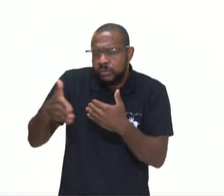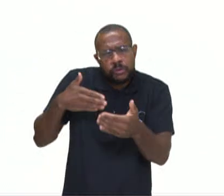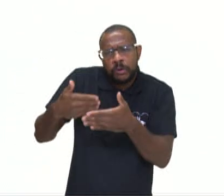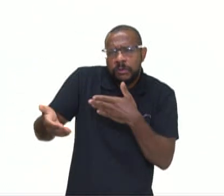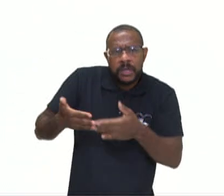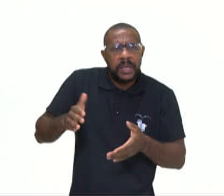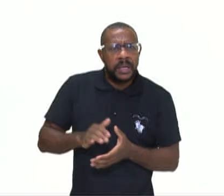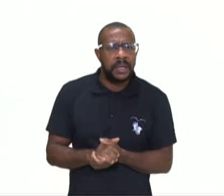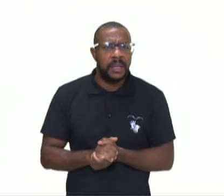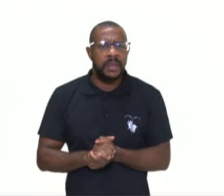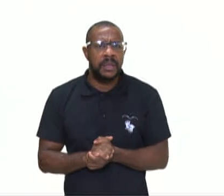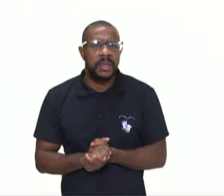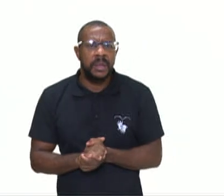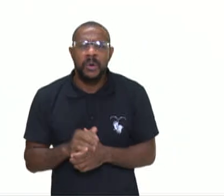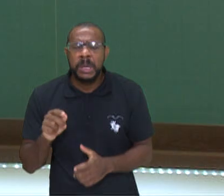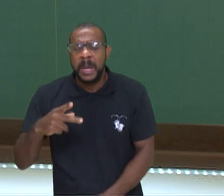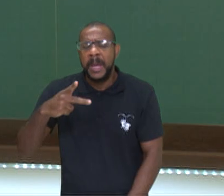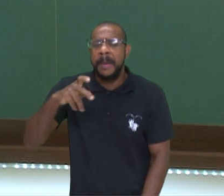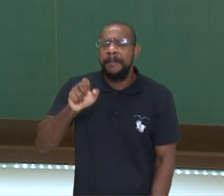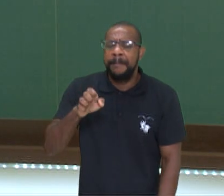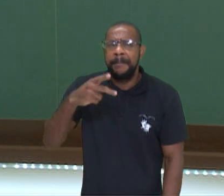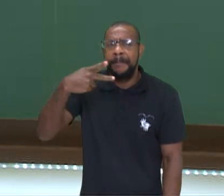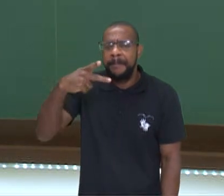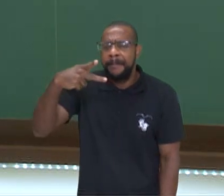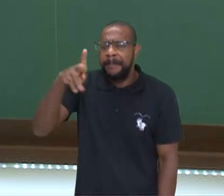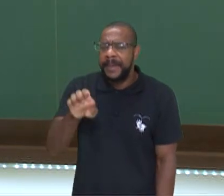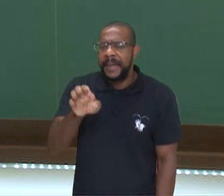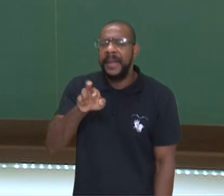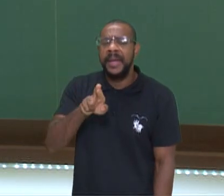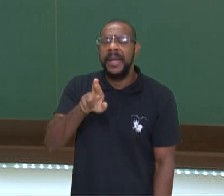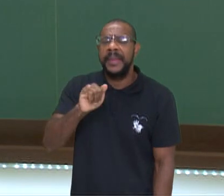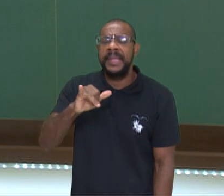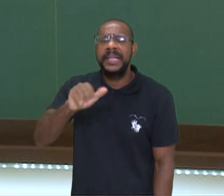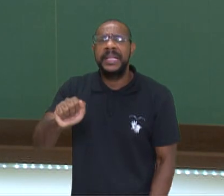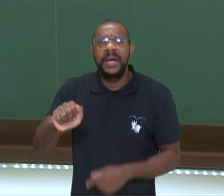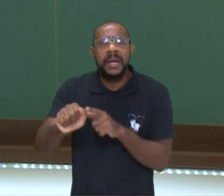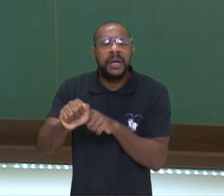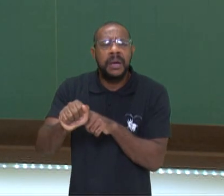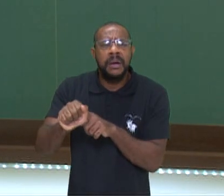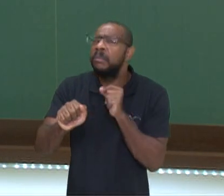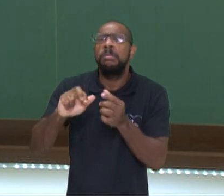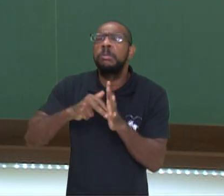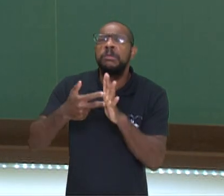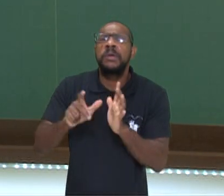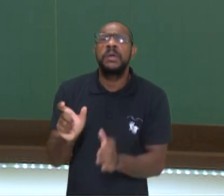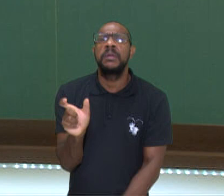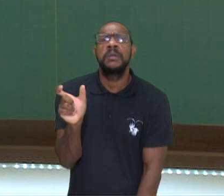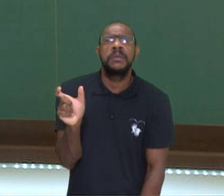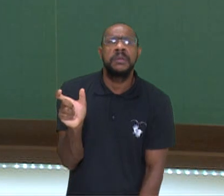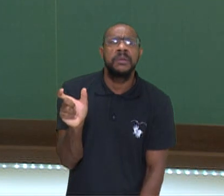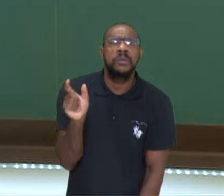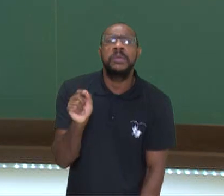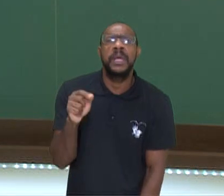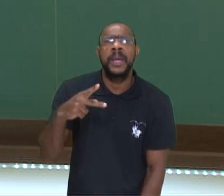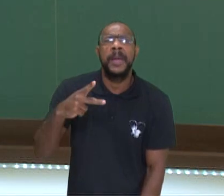eu entendo pela palavra perícia? O que eu entendo? O que é